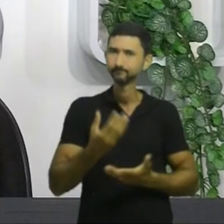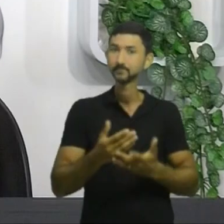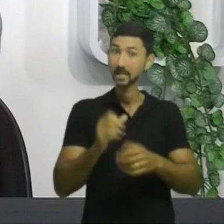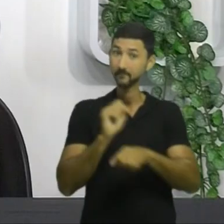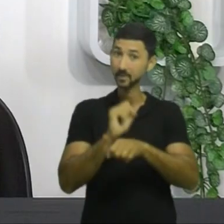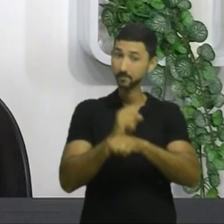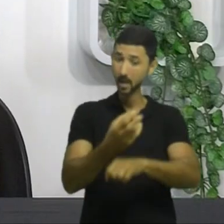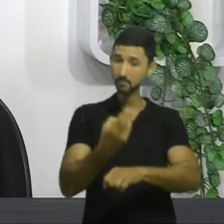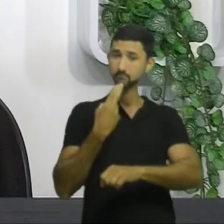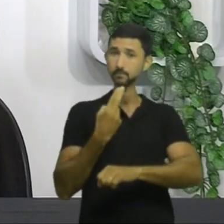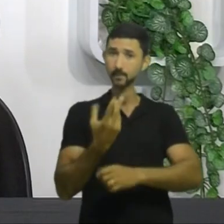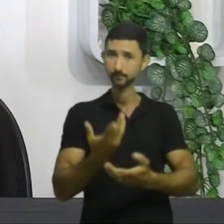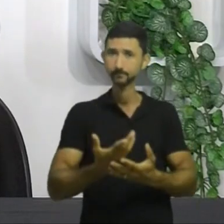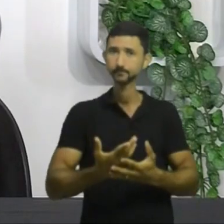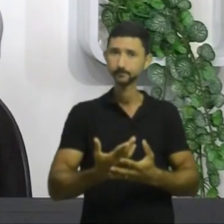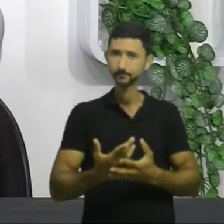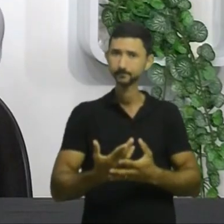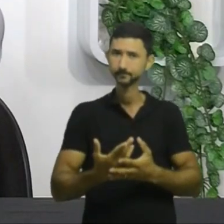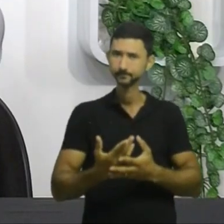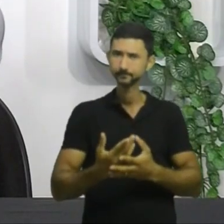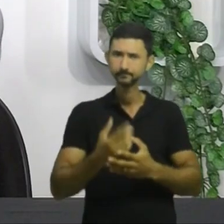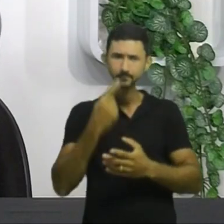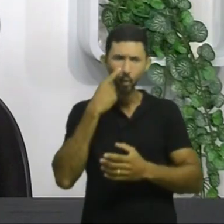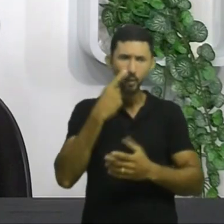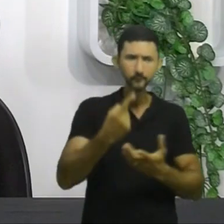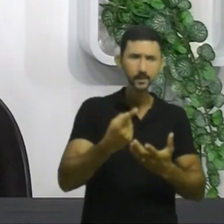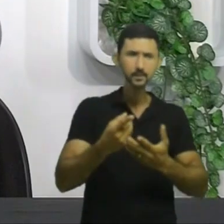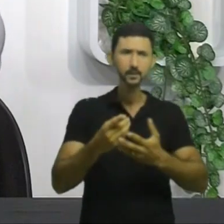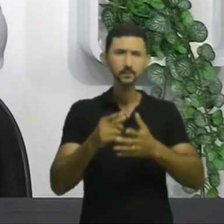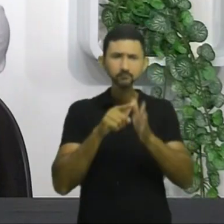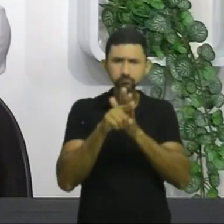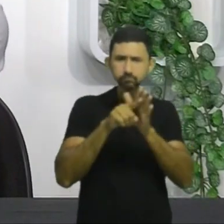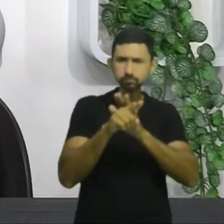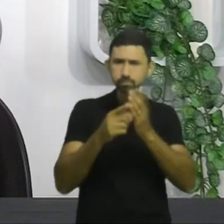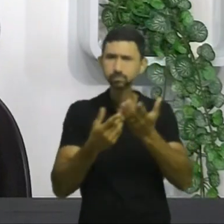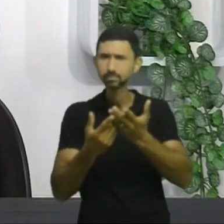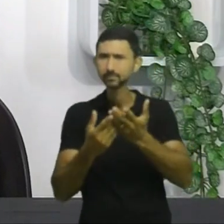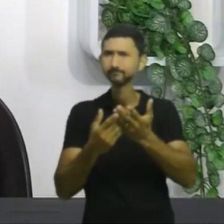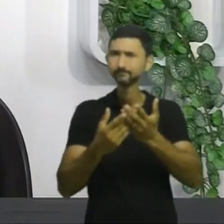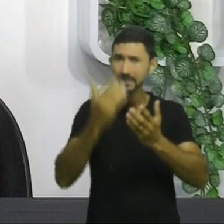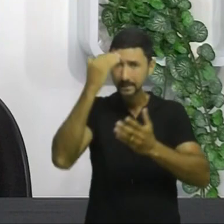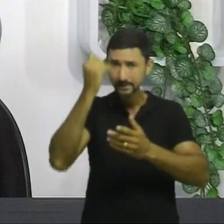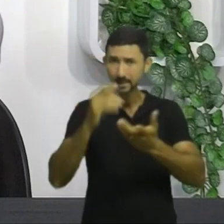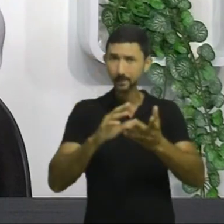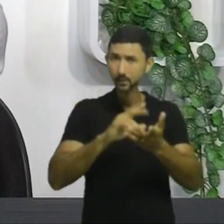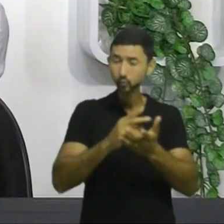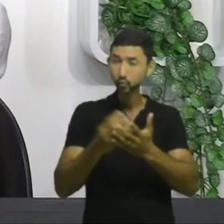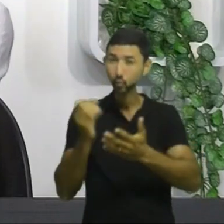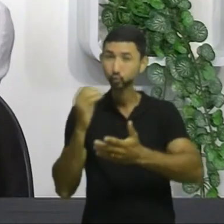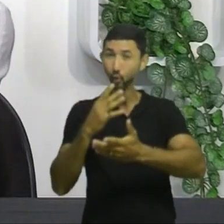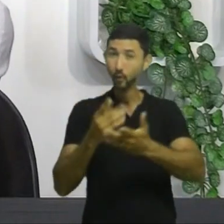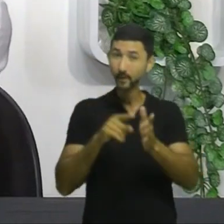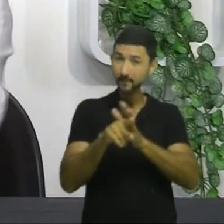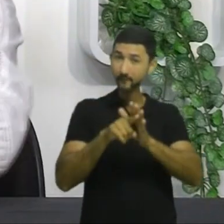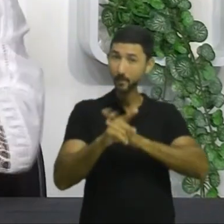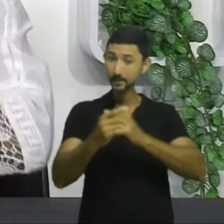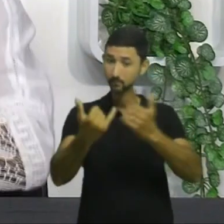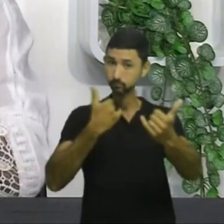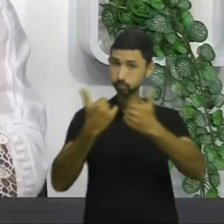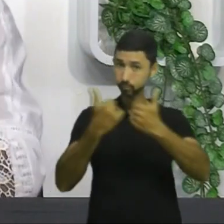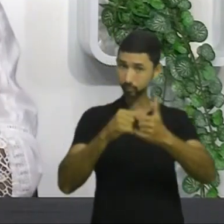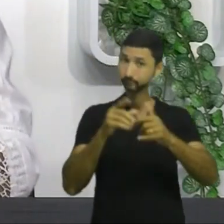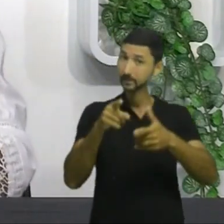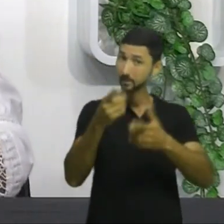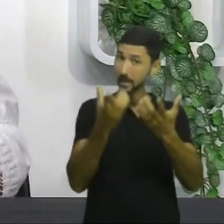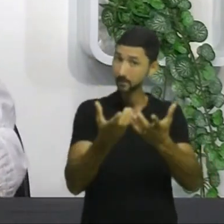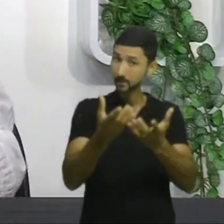esperar por vocês lá, observando, cutucando, sabendo o que tem de novo. E o que eu quero saber é o que vocês de